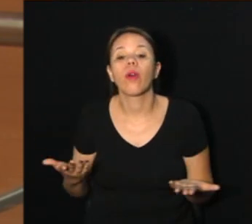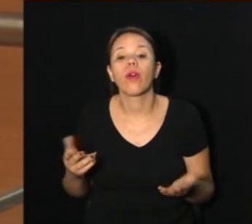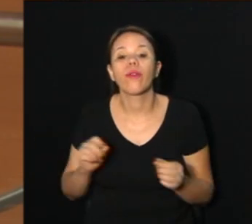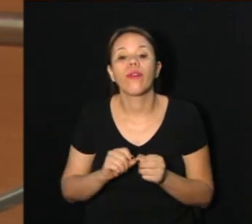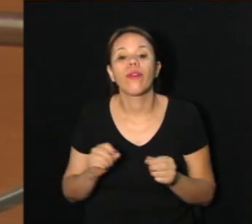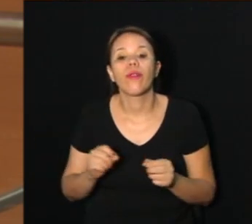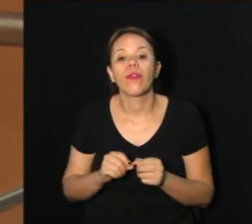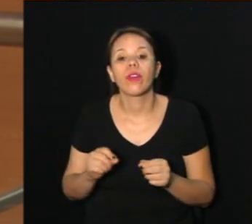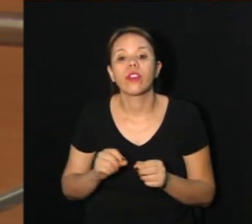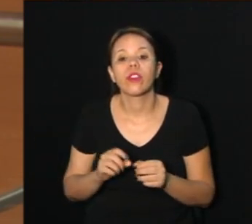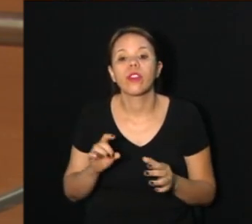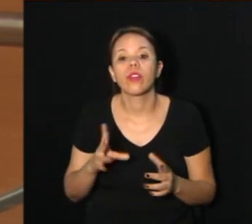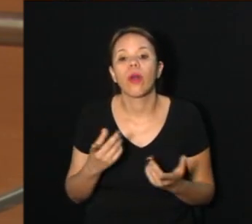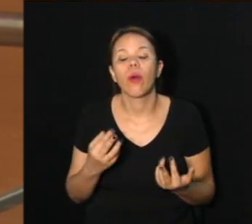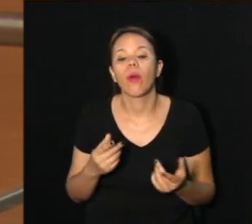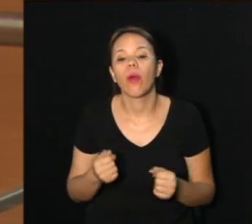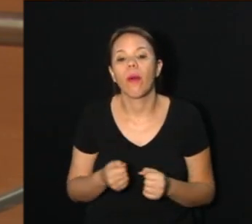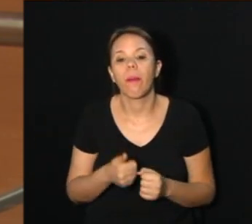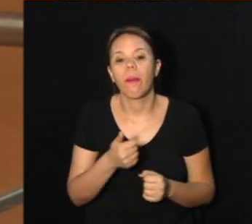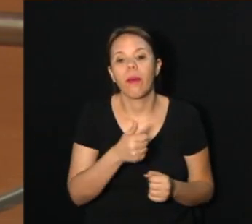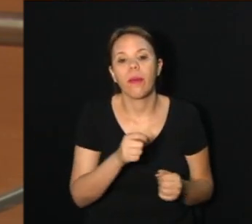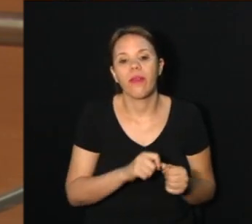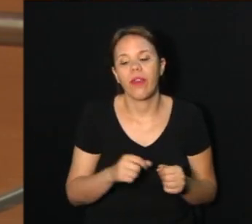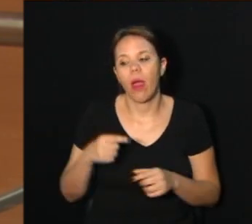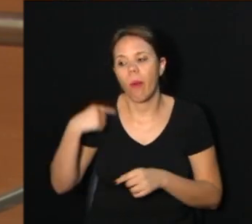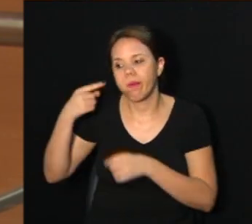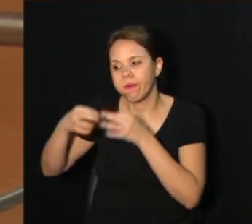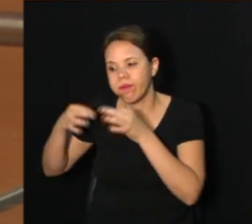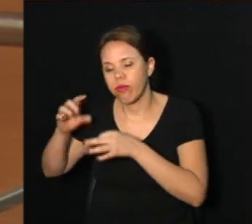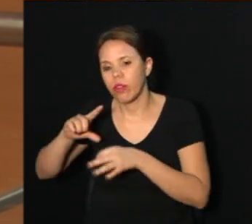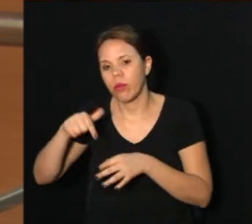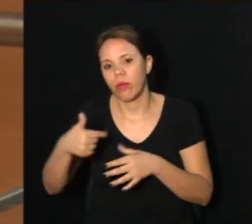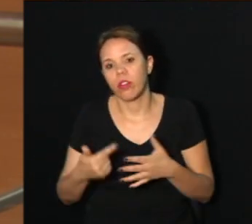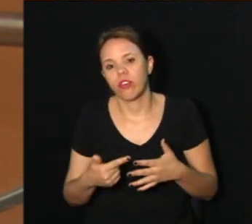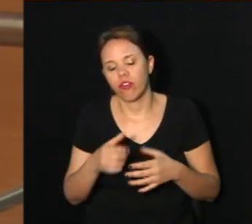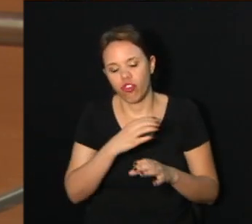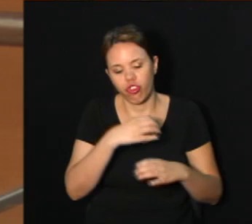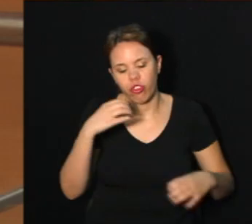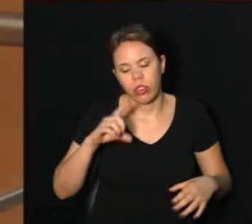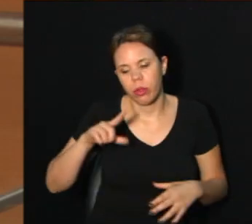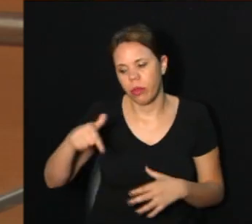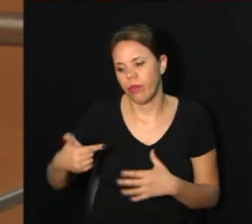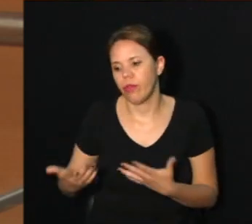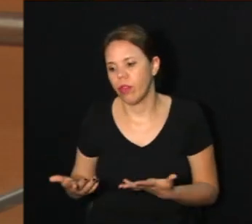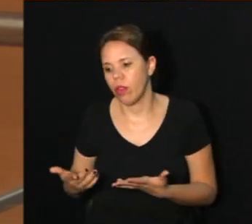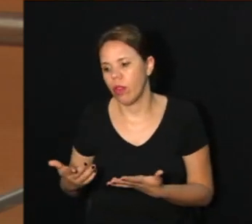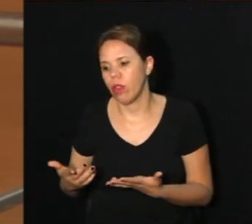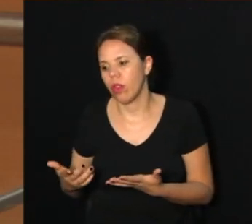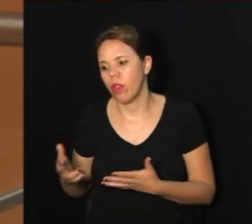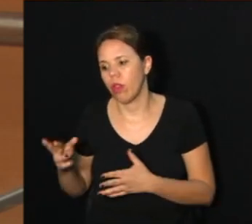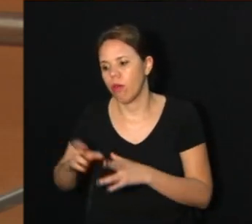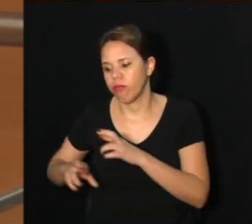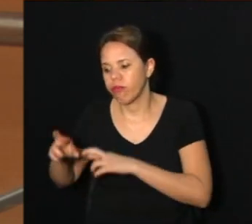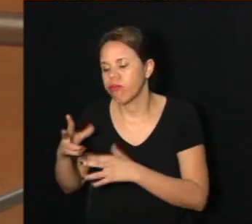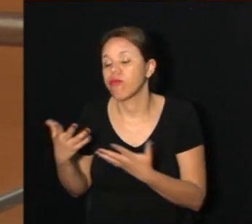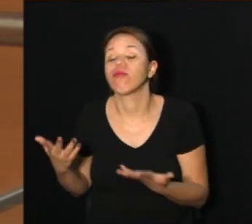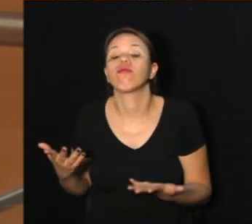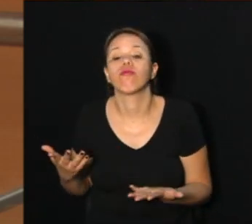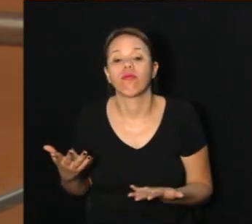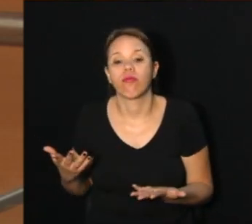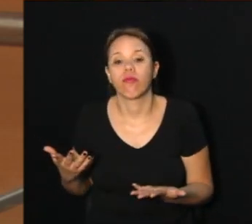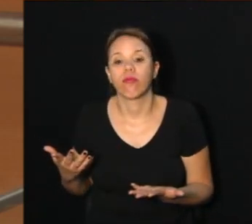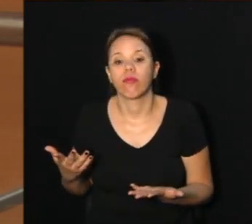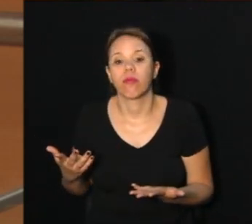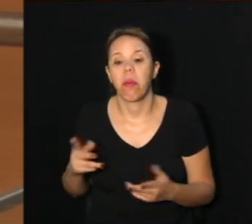por puxadinho? Primeiro vem os procuradores, daqui a pouco vai vir os engenheiros, daqui a pouco vão vir os auditores. Pessoal